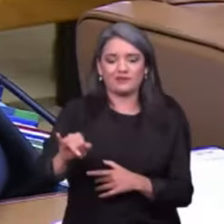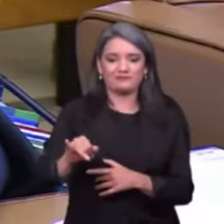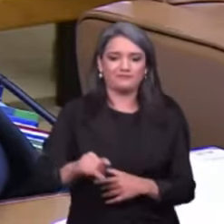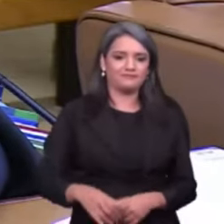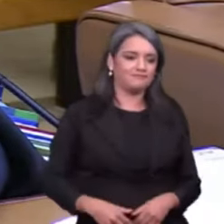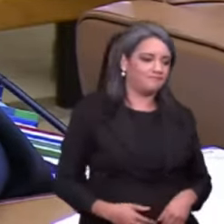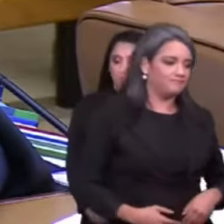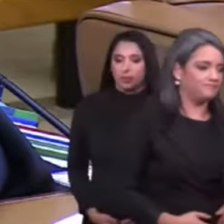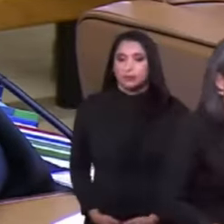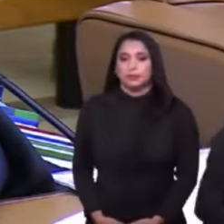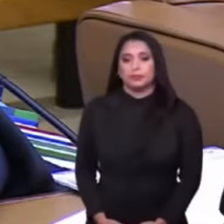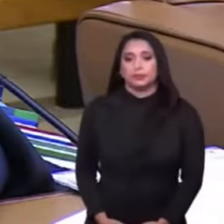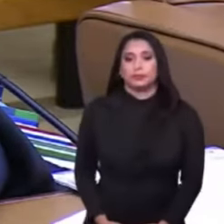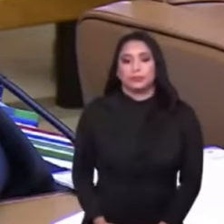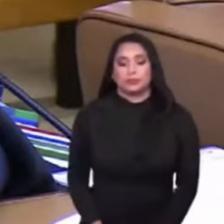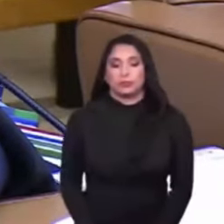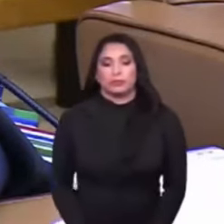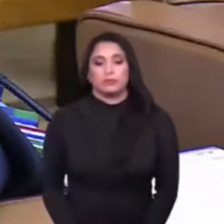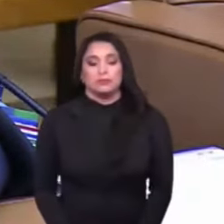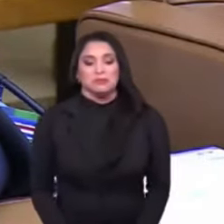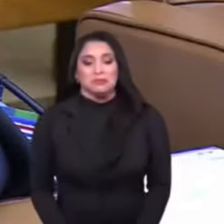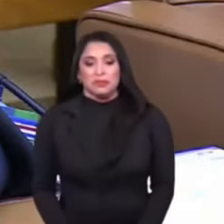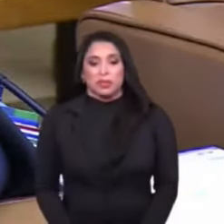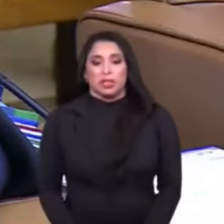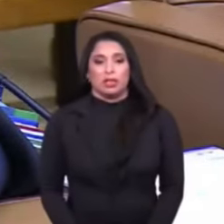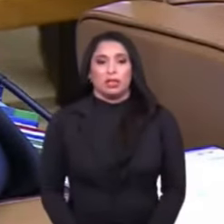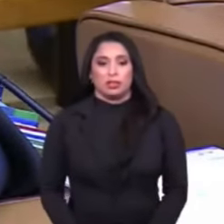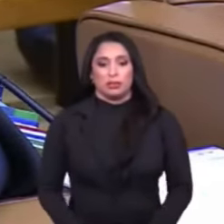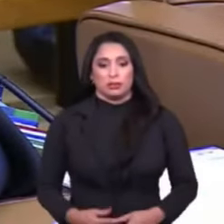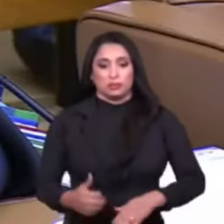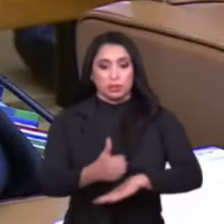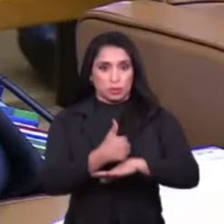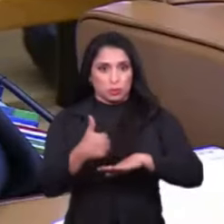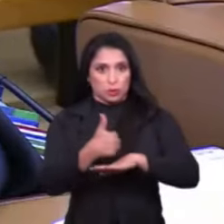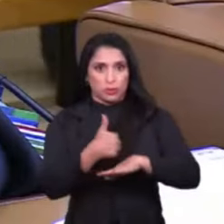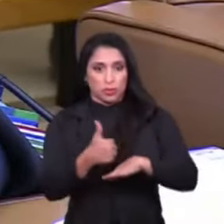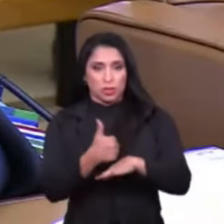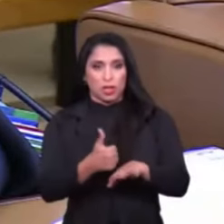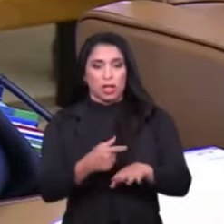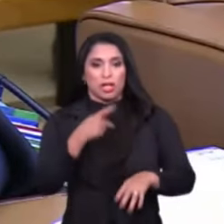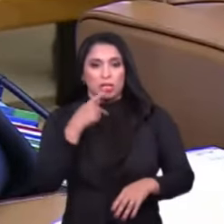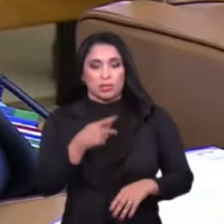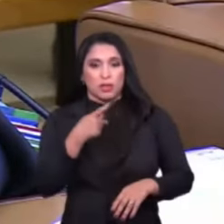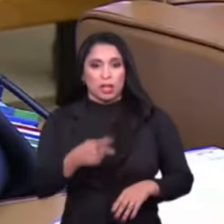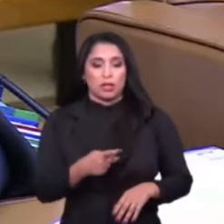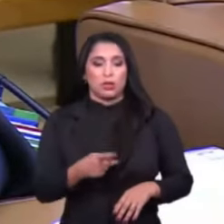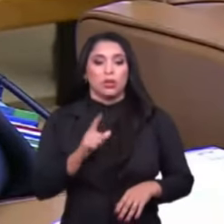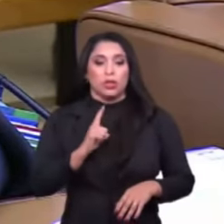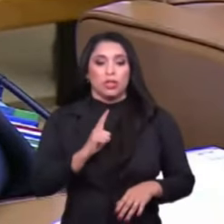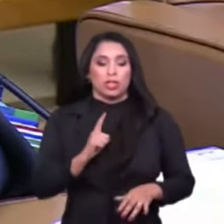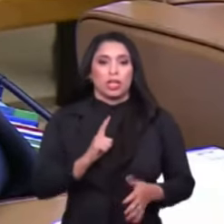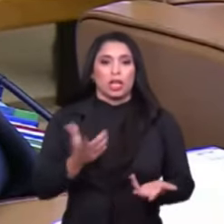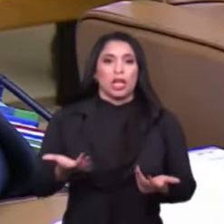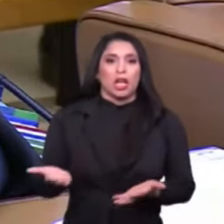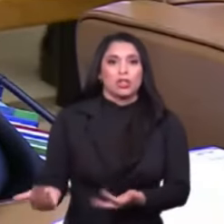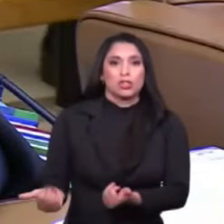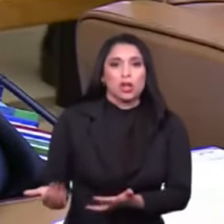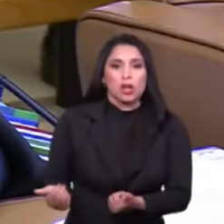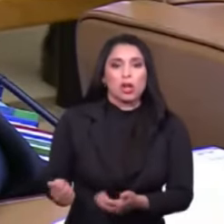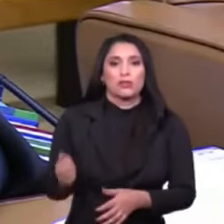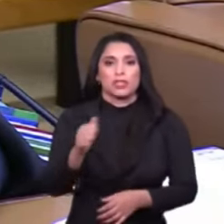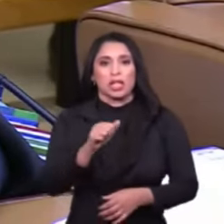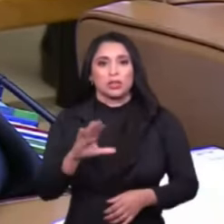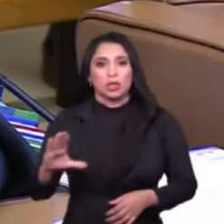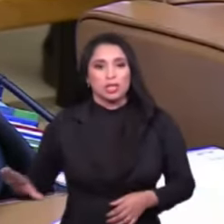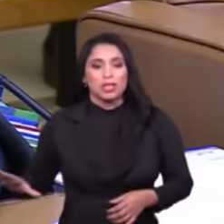adolescentes, dizem os especialistas e professores, a adolescência é um momento de maior vulnerabilidade e muitos fatores